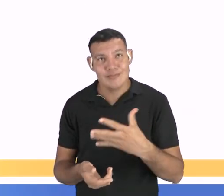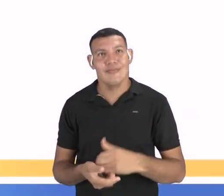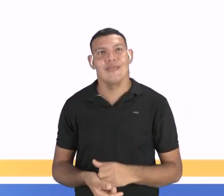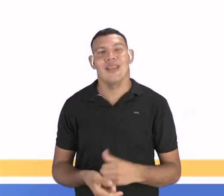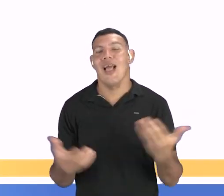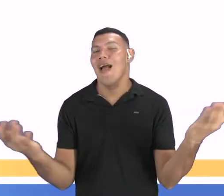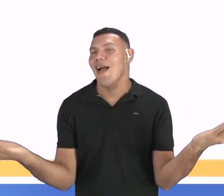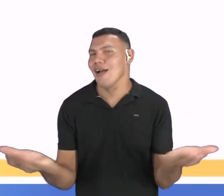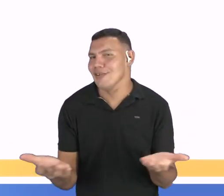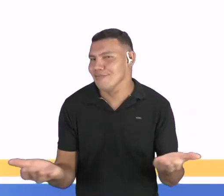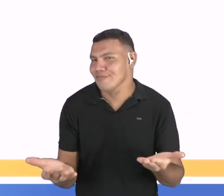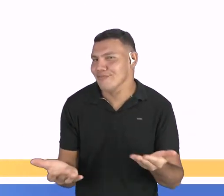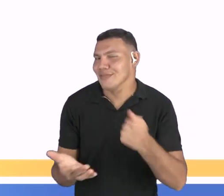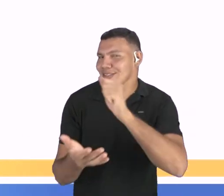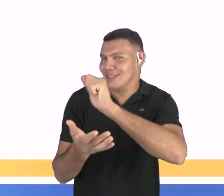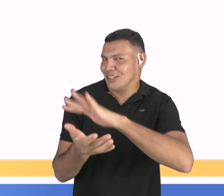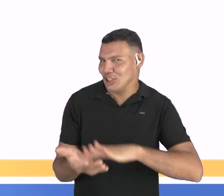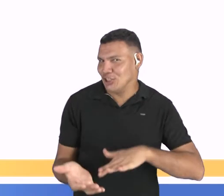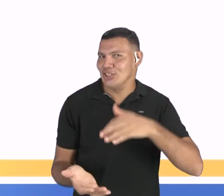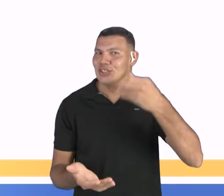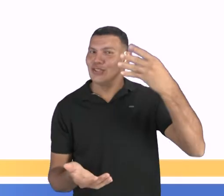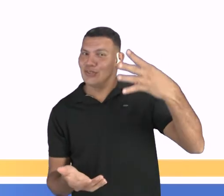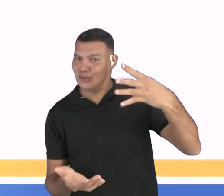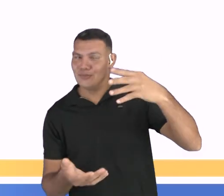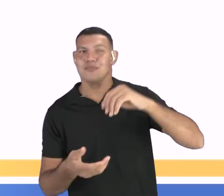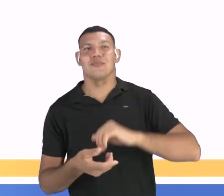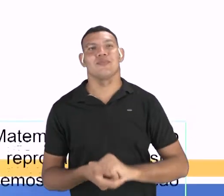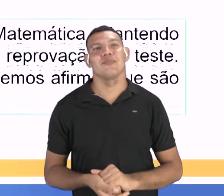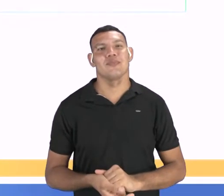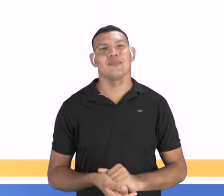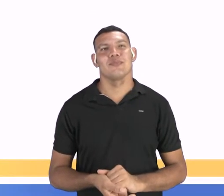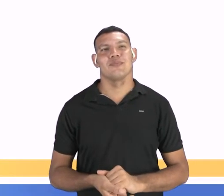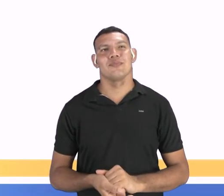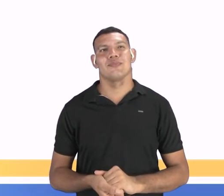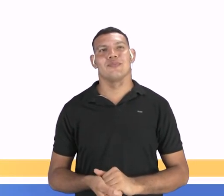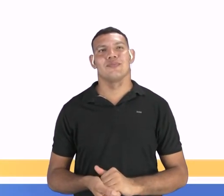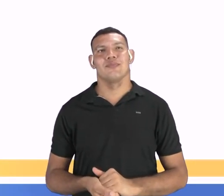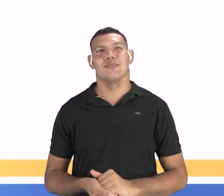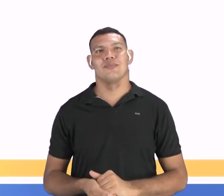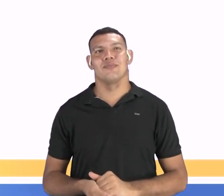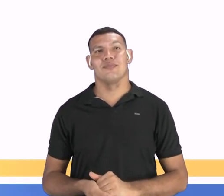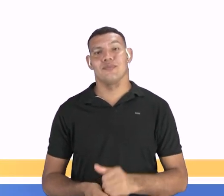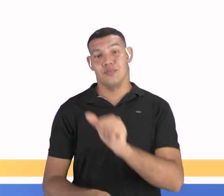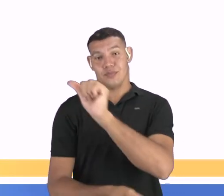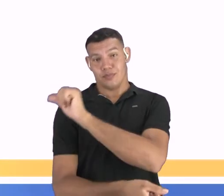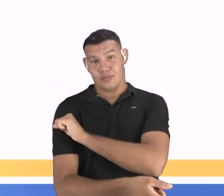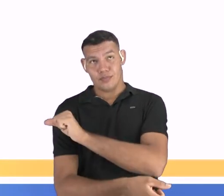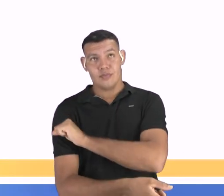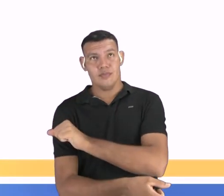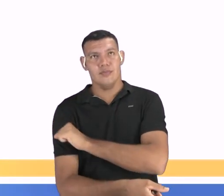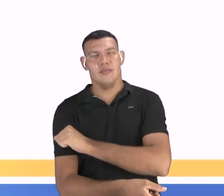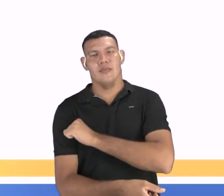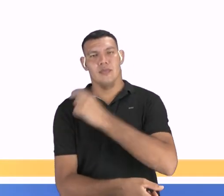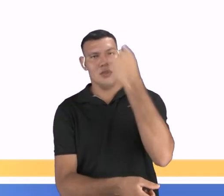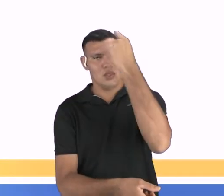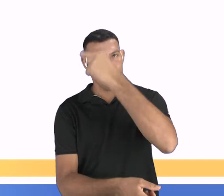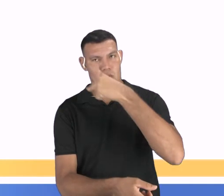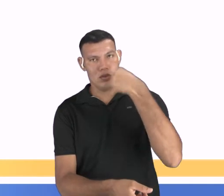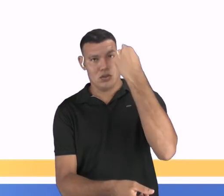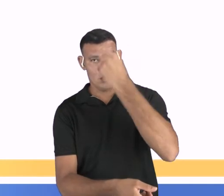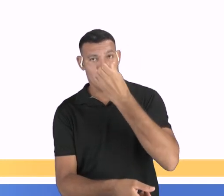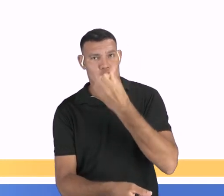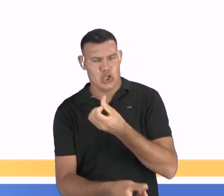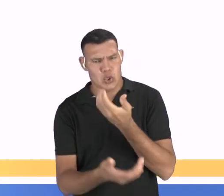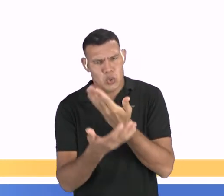vamos passar aí para o nosso próximo exercício, exercício de número 4. Um aluno passa 6 horas do seu